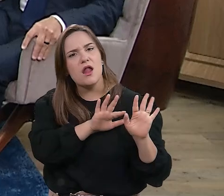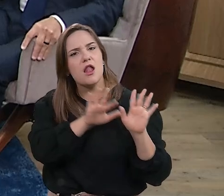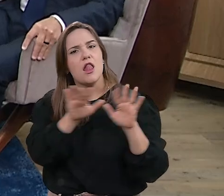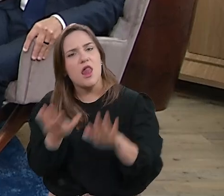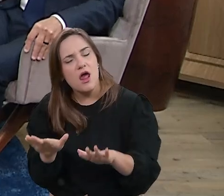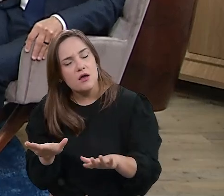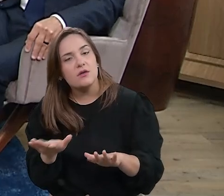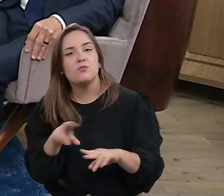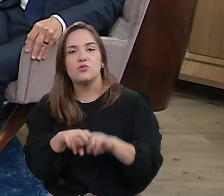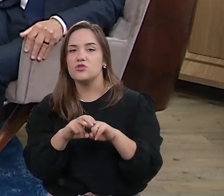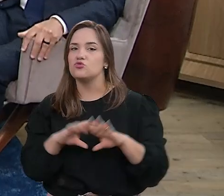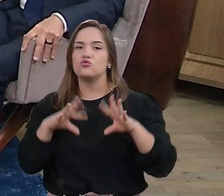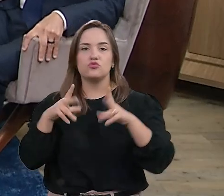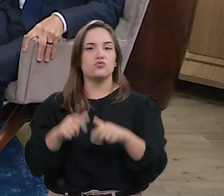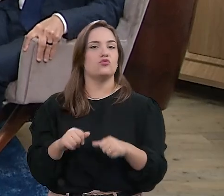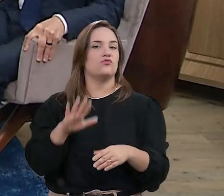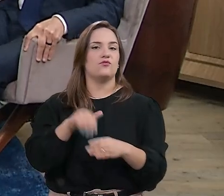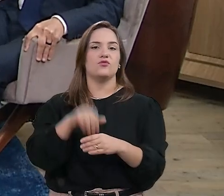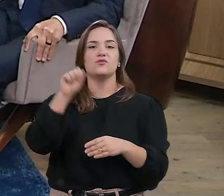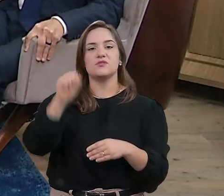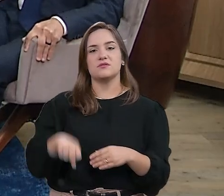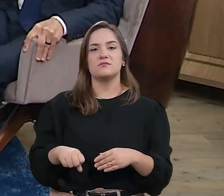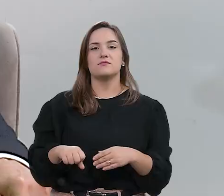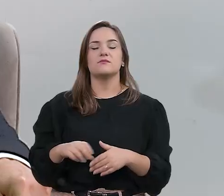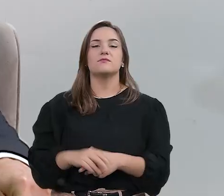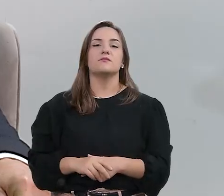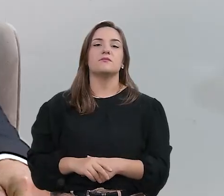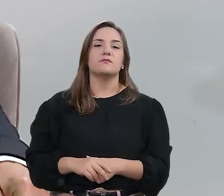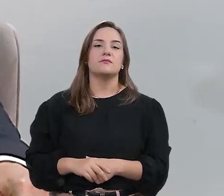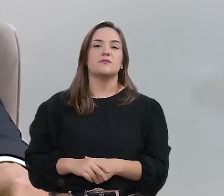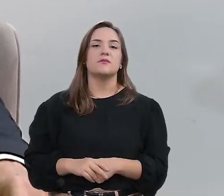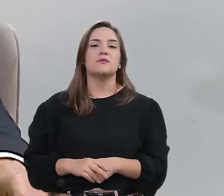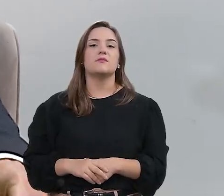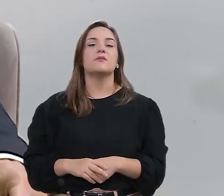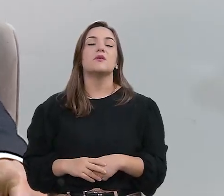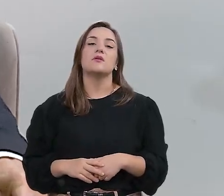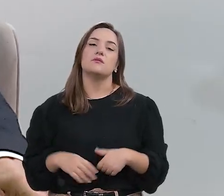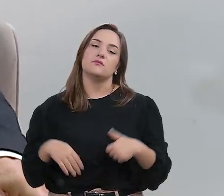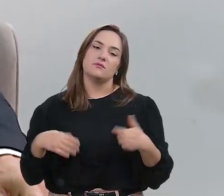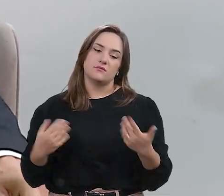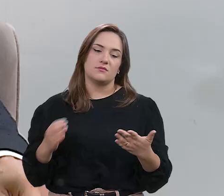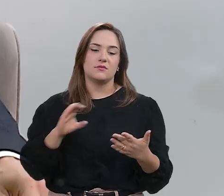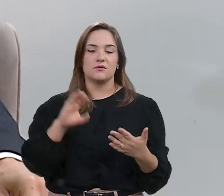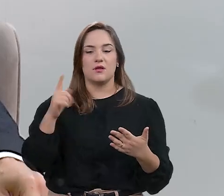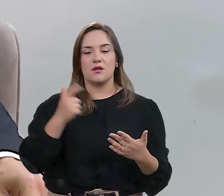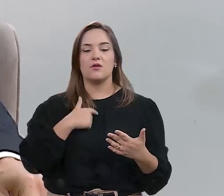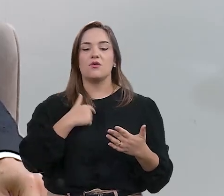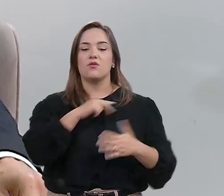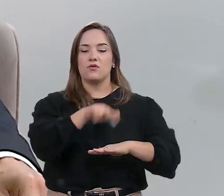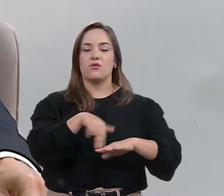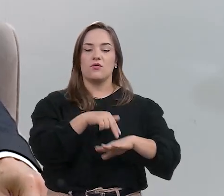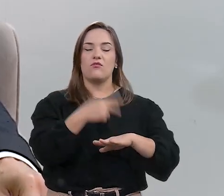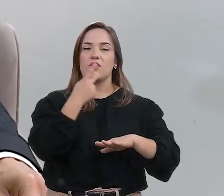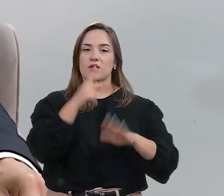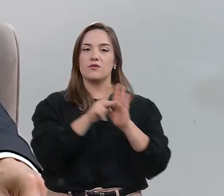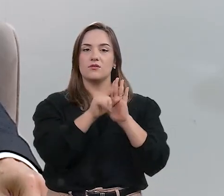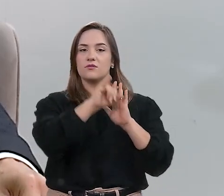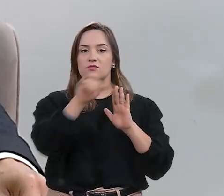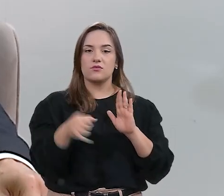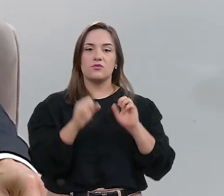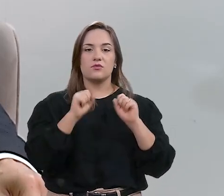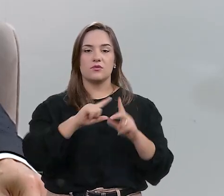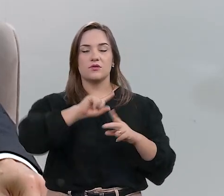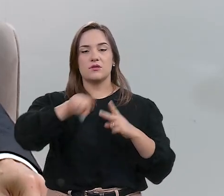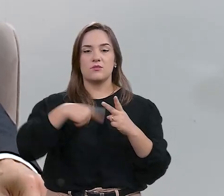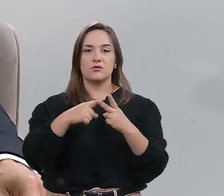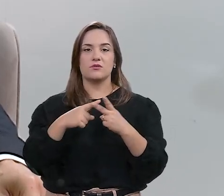por unanimidade. Quem defendeu o projeto na tribuna, claro, depois da minha exposição, foi